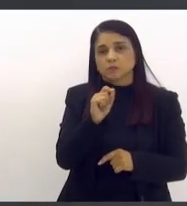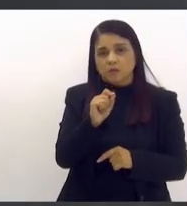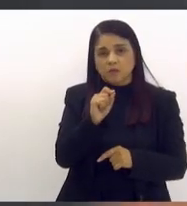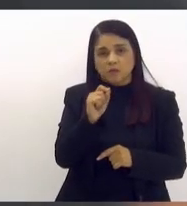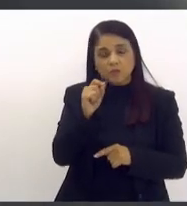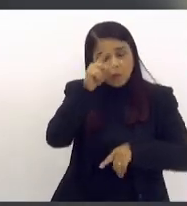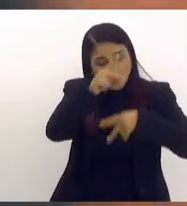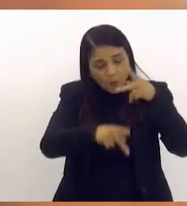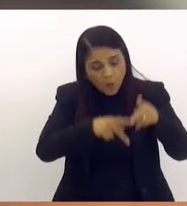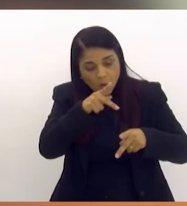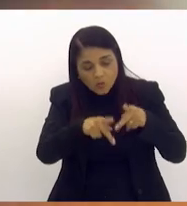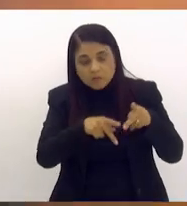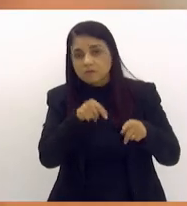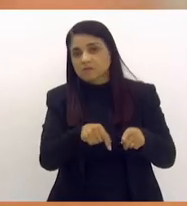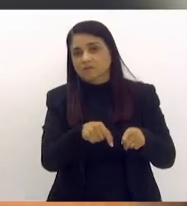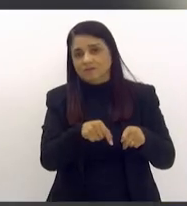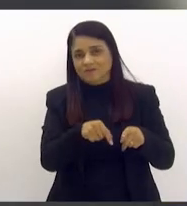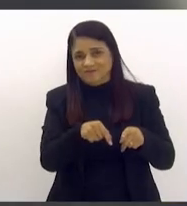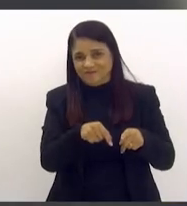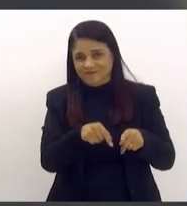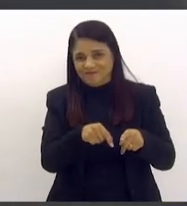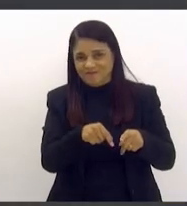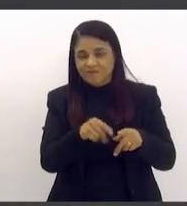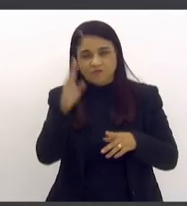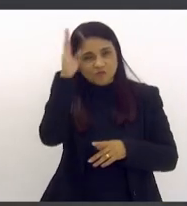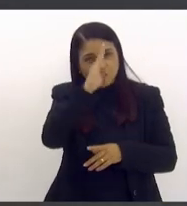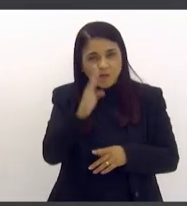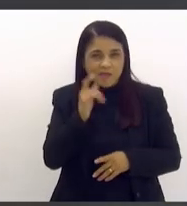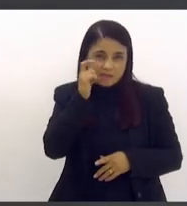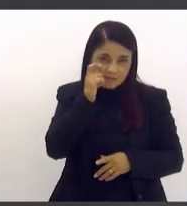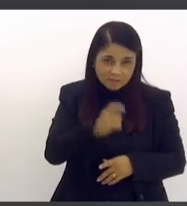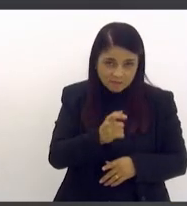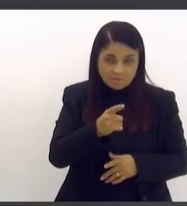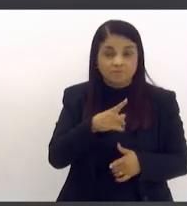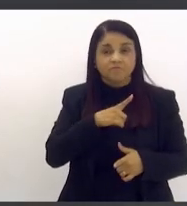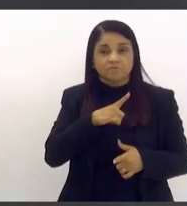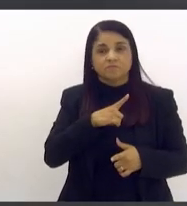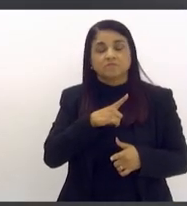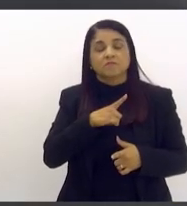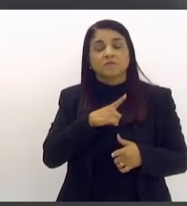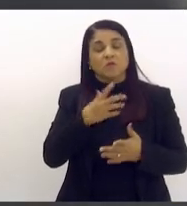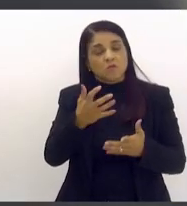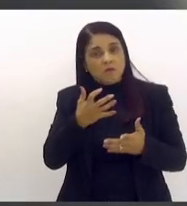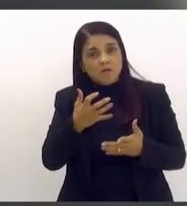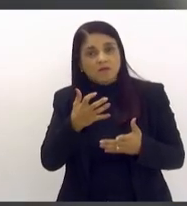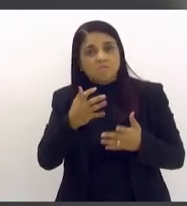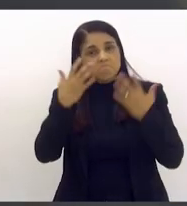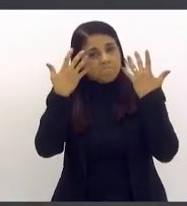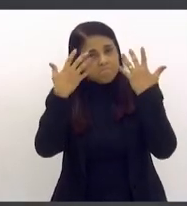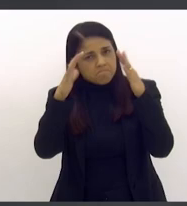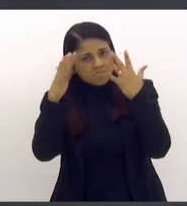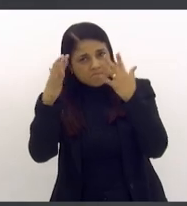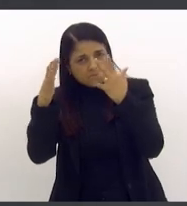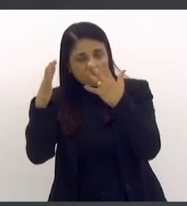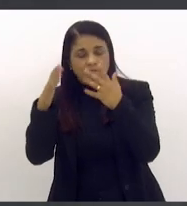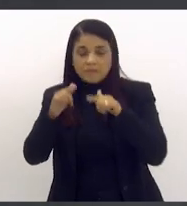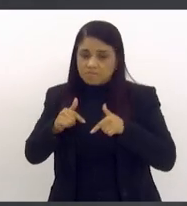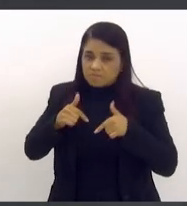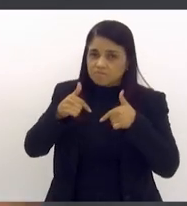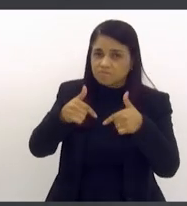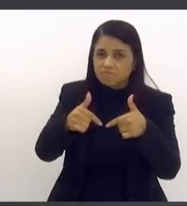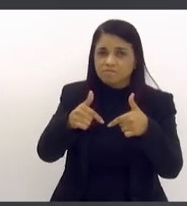nosso povo em detrimento do interesse do nosso país então é dessa forma que eu quero aqui parabenizar por essa